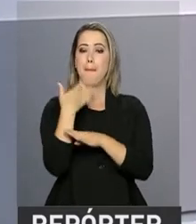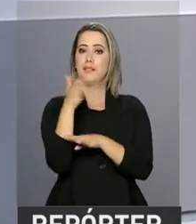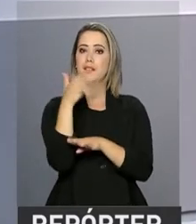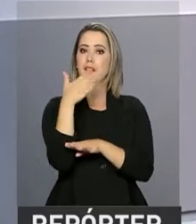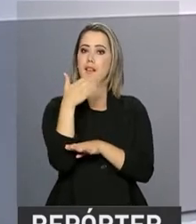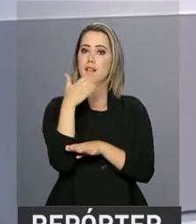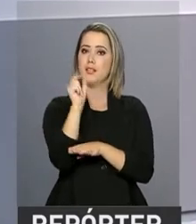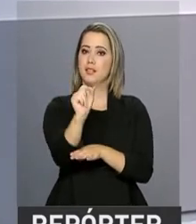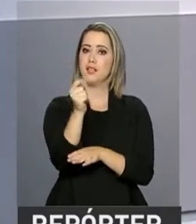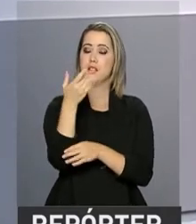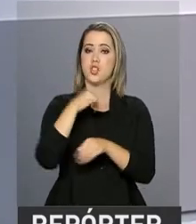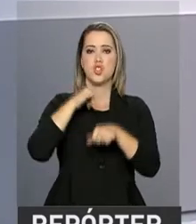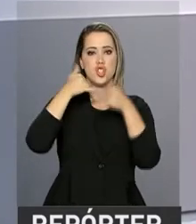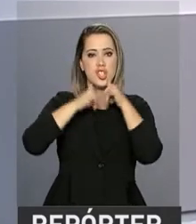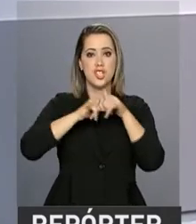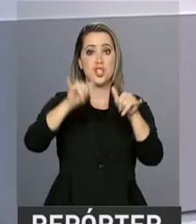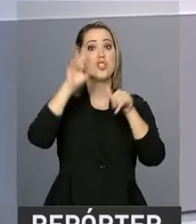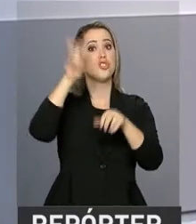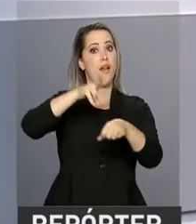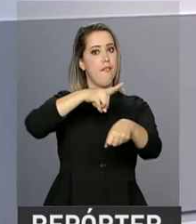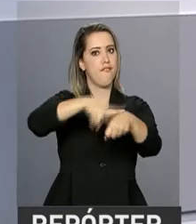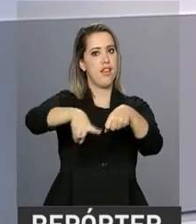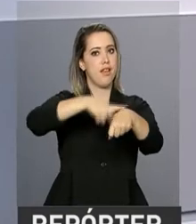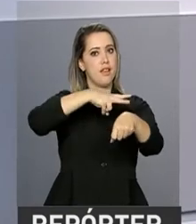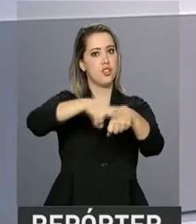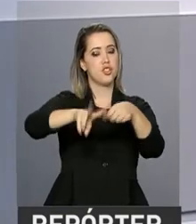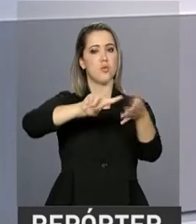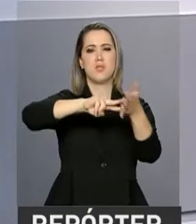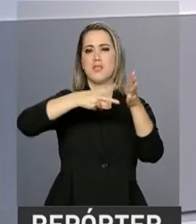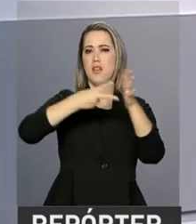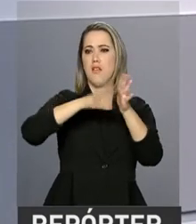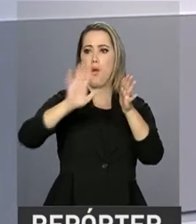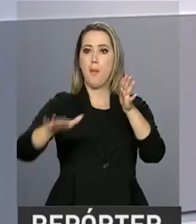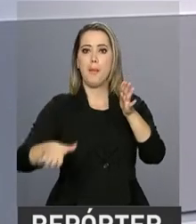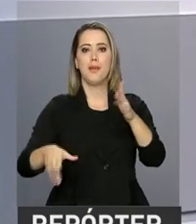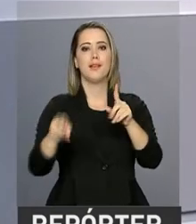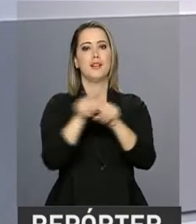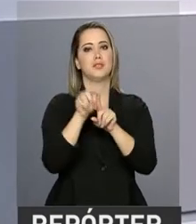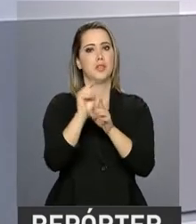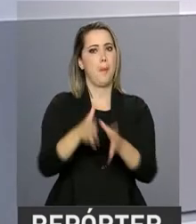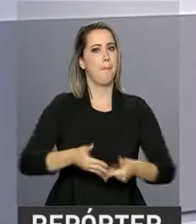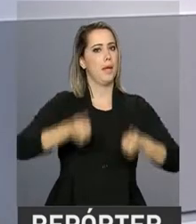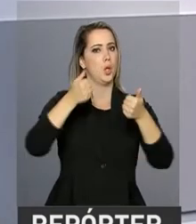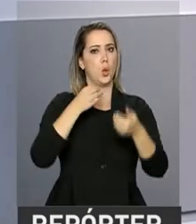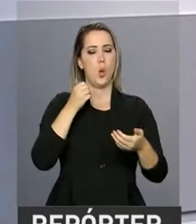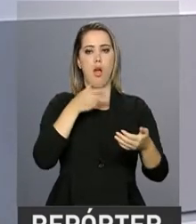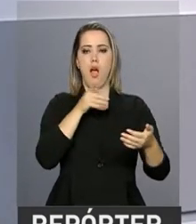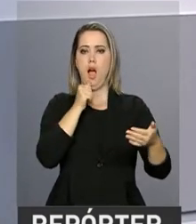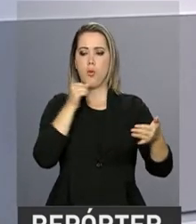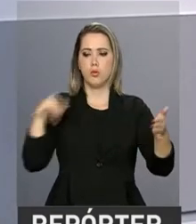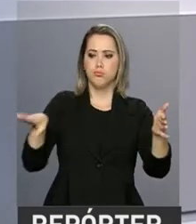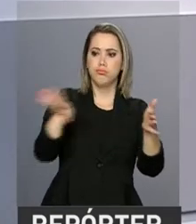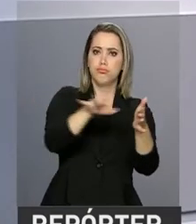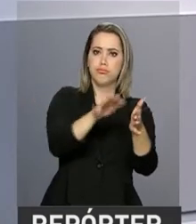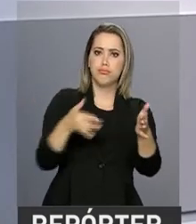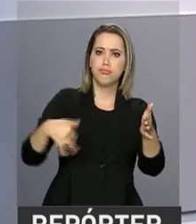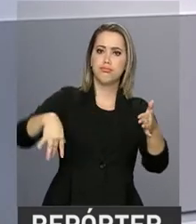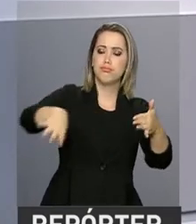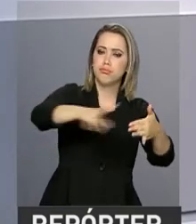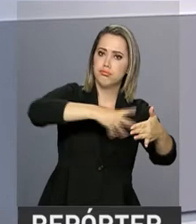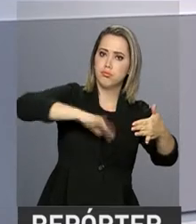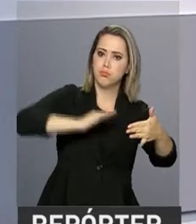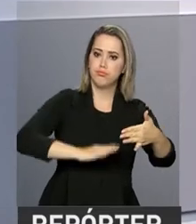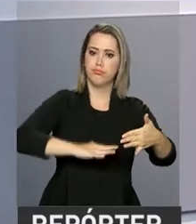verde. Os fatores que contribuíram para o retorno da bandeira verde foram a maior afluência de águas que chegaram aos reservatórios